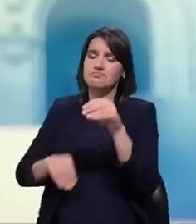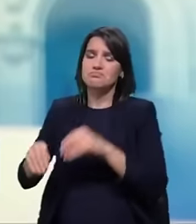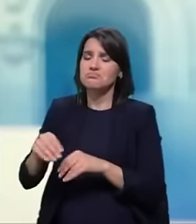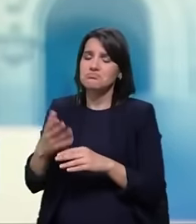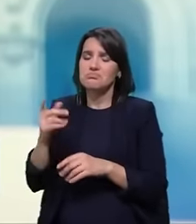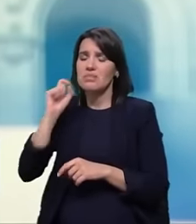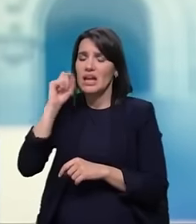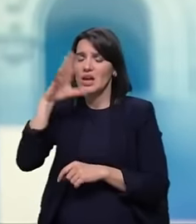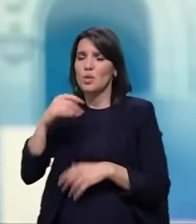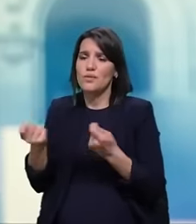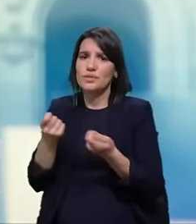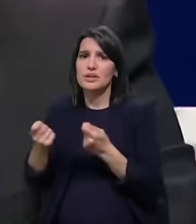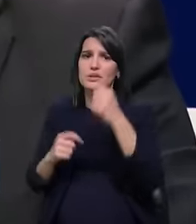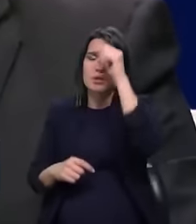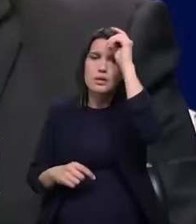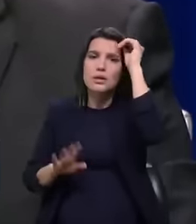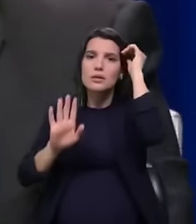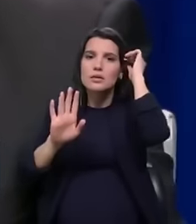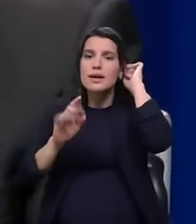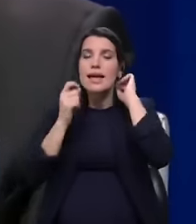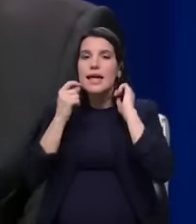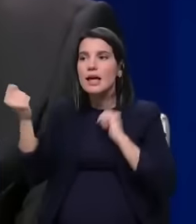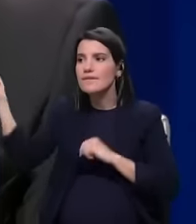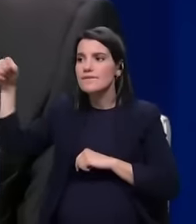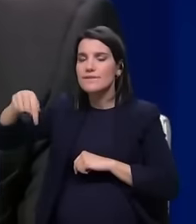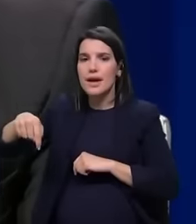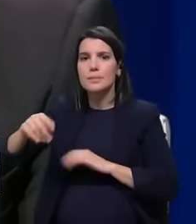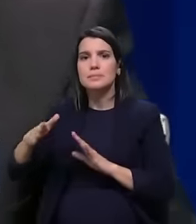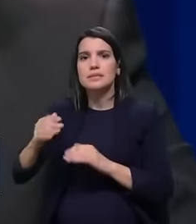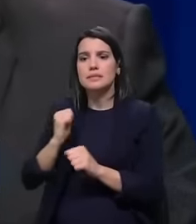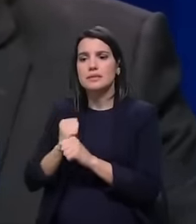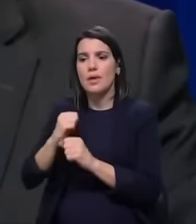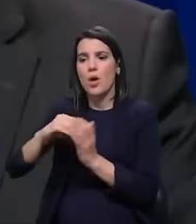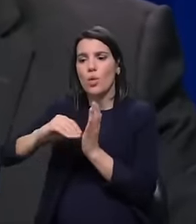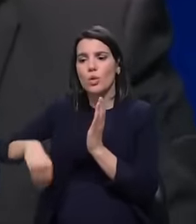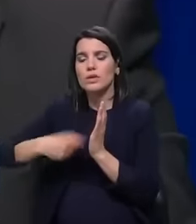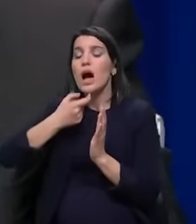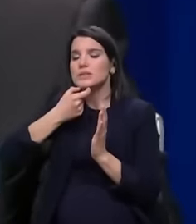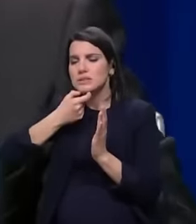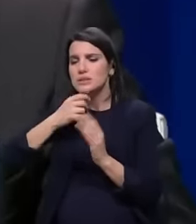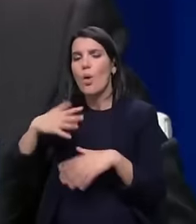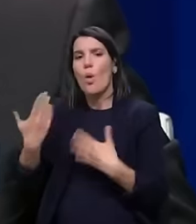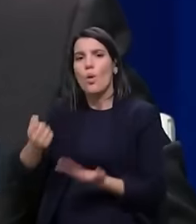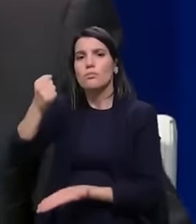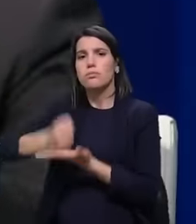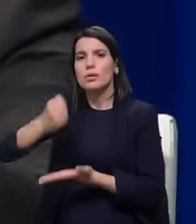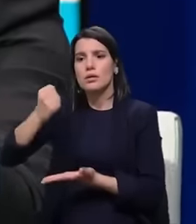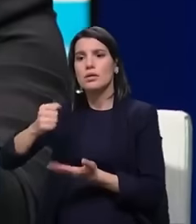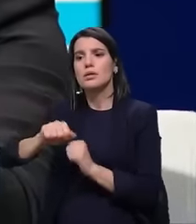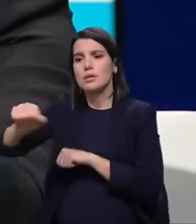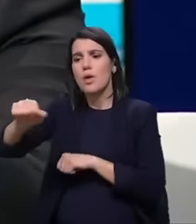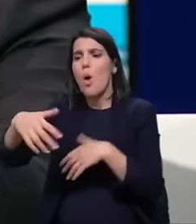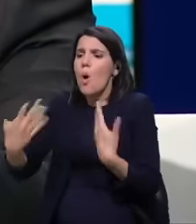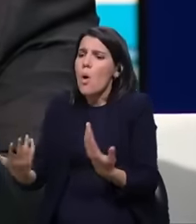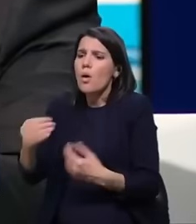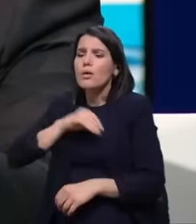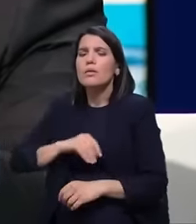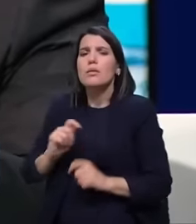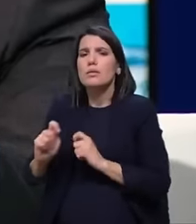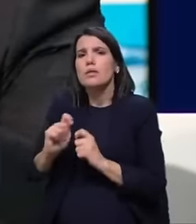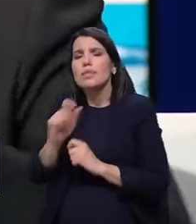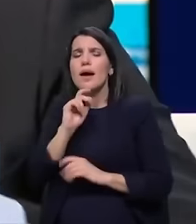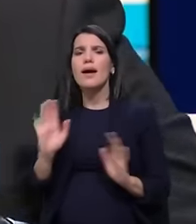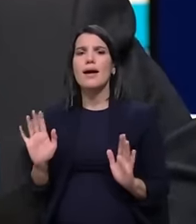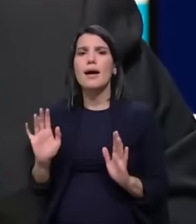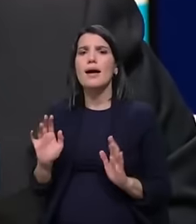direito, Não. Quem vem tem que ter ou um contrato de trabalho, ou visto, ou tem que ter meios de subsistência. O país que a Maria da Mortágua quer